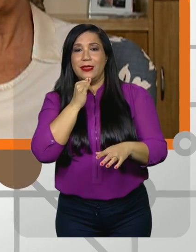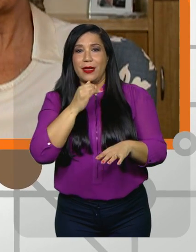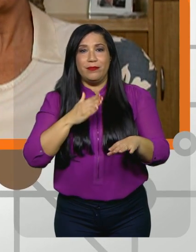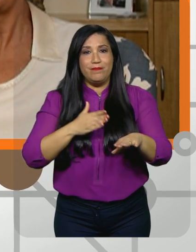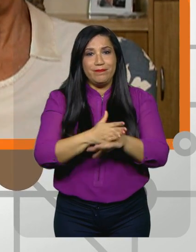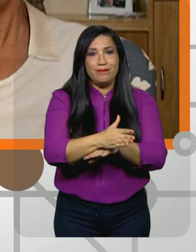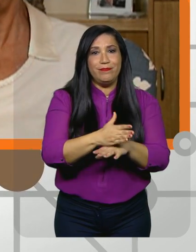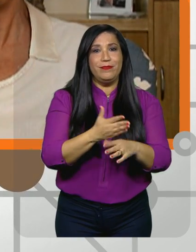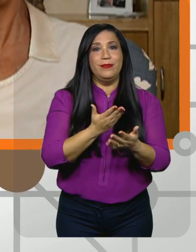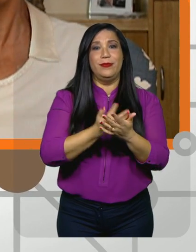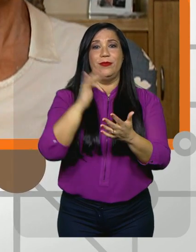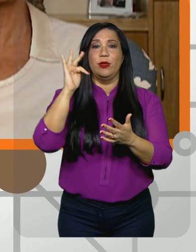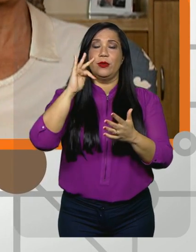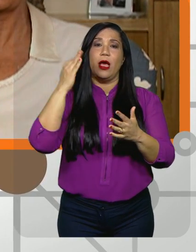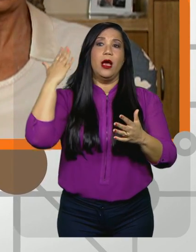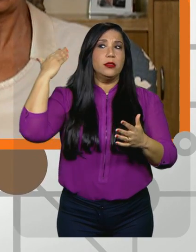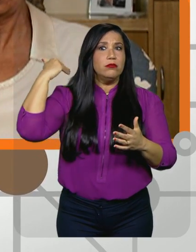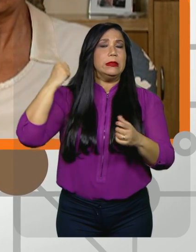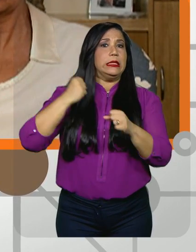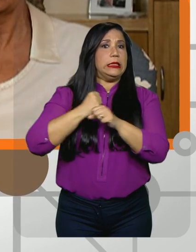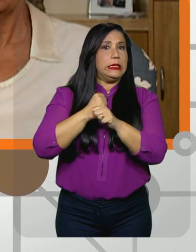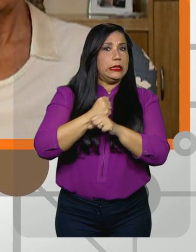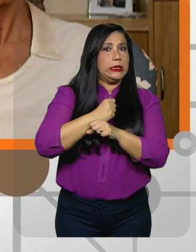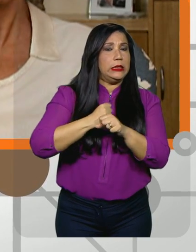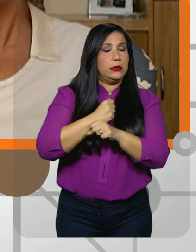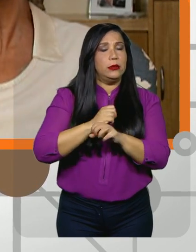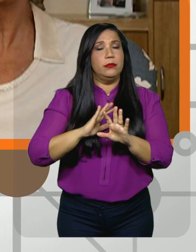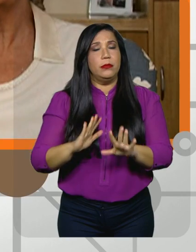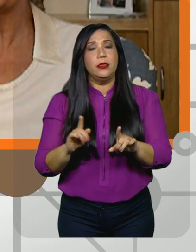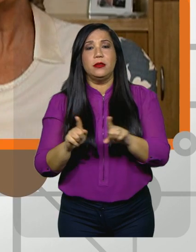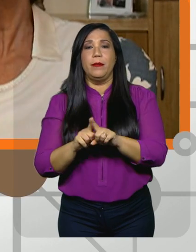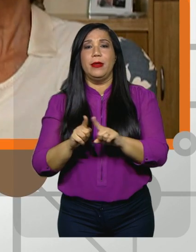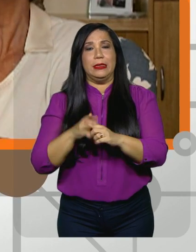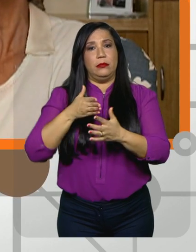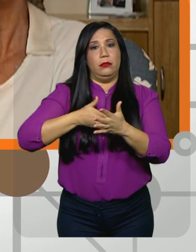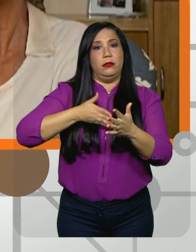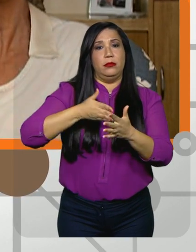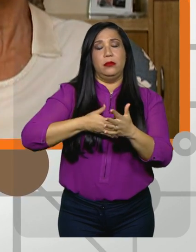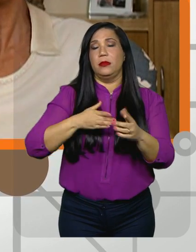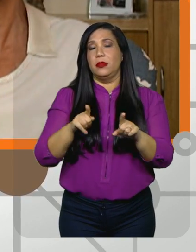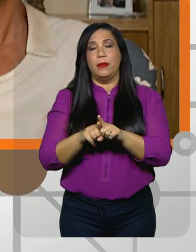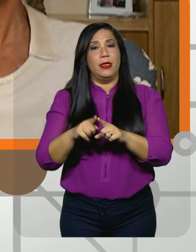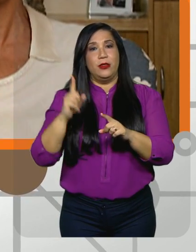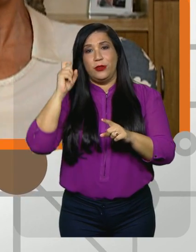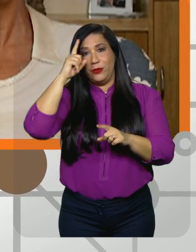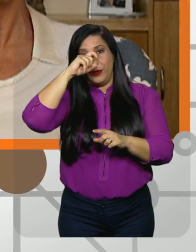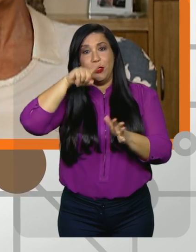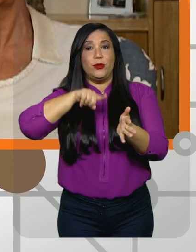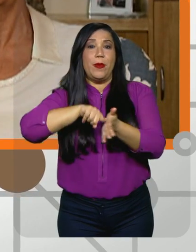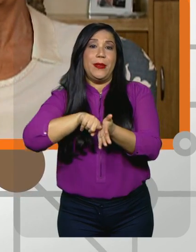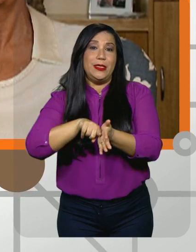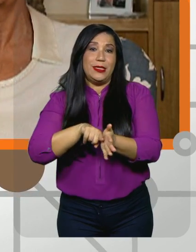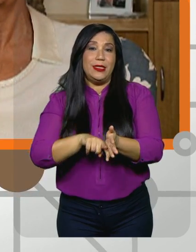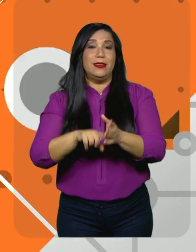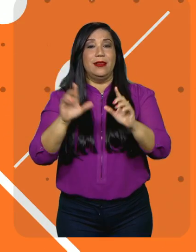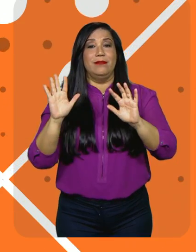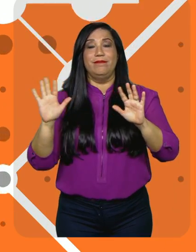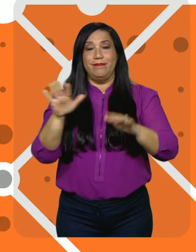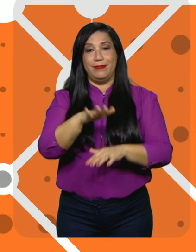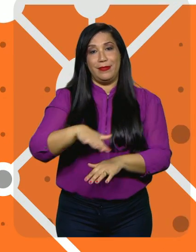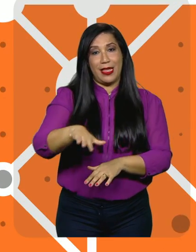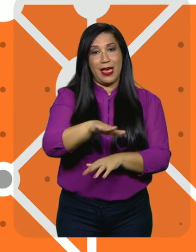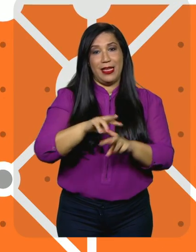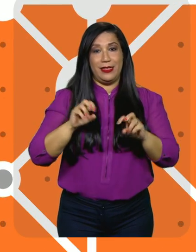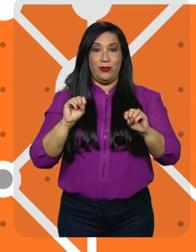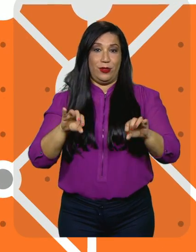a universidade durante algumas décadas, como também inviabilizou a pesquisa na área de educação.